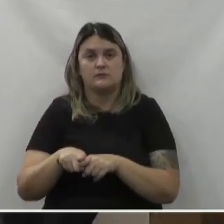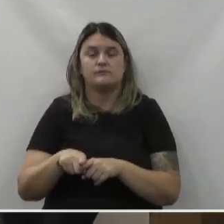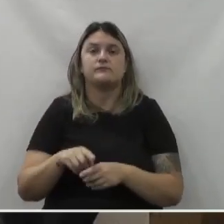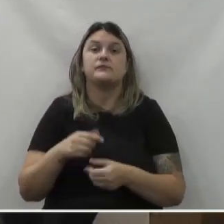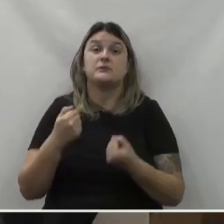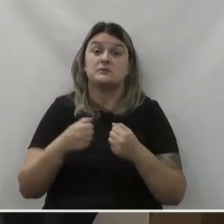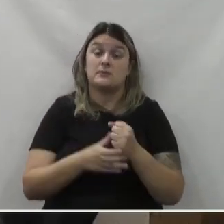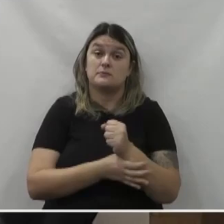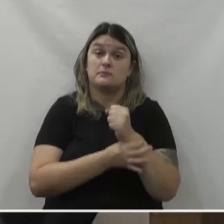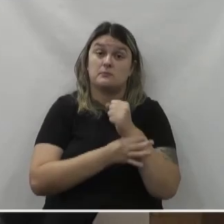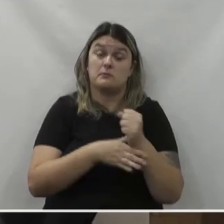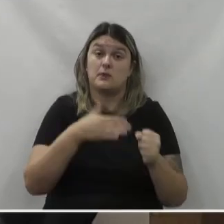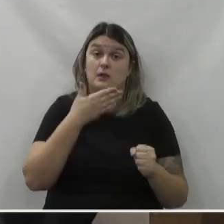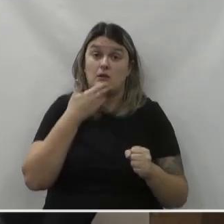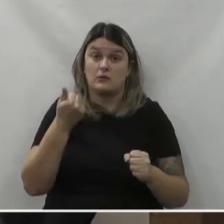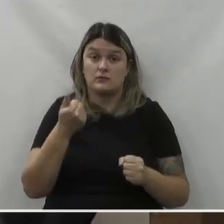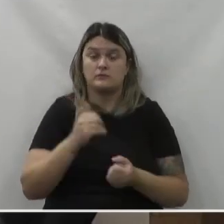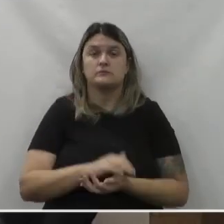maior segurança,